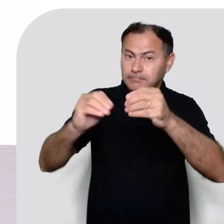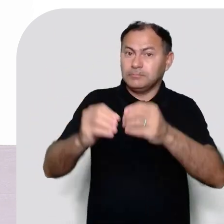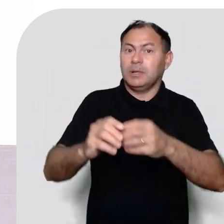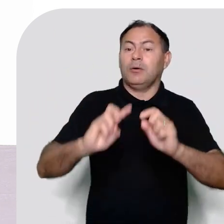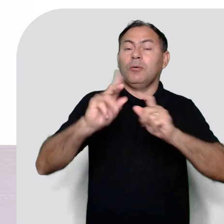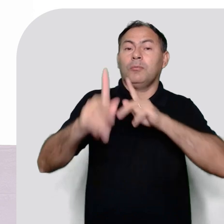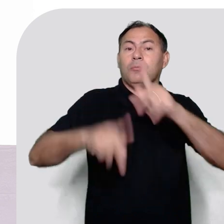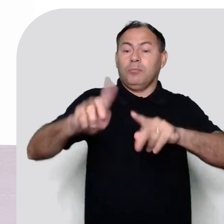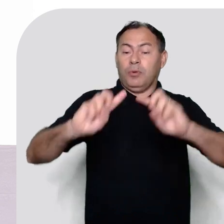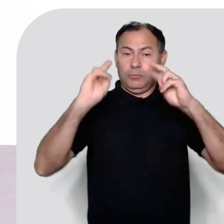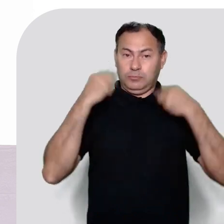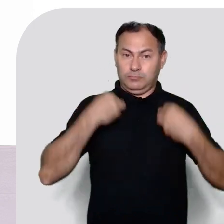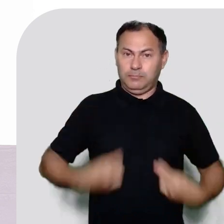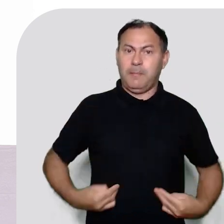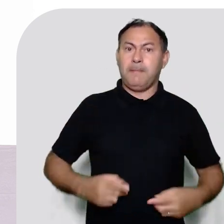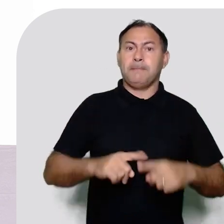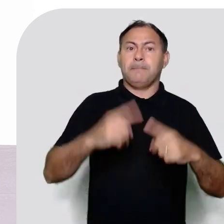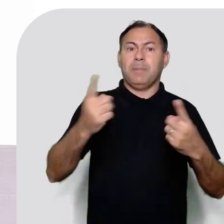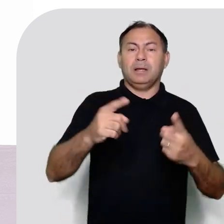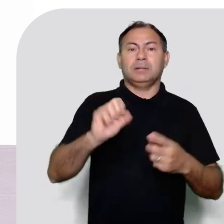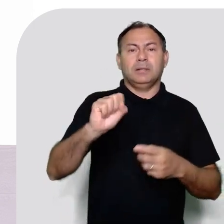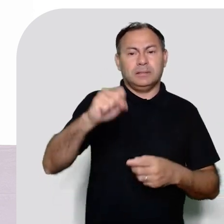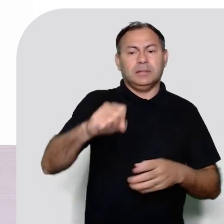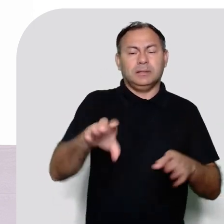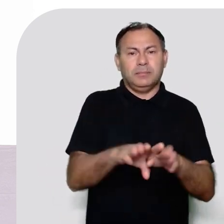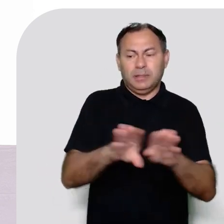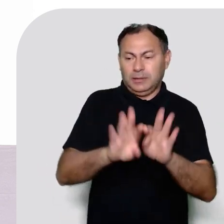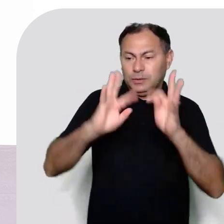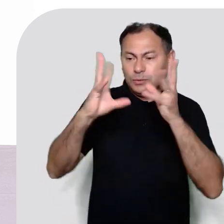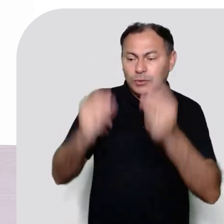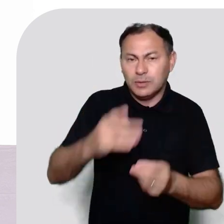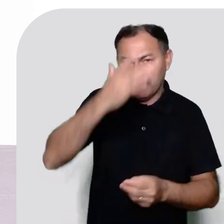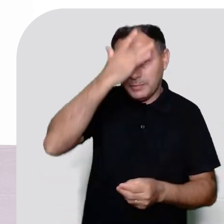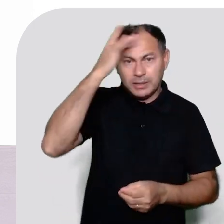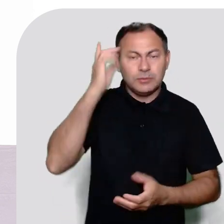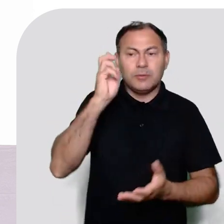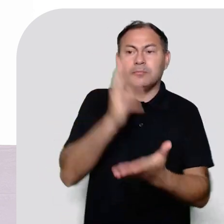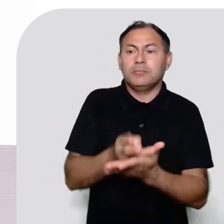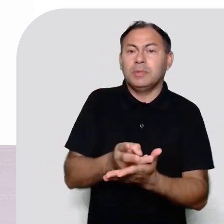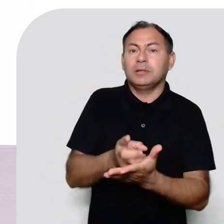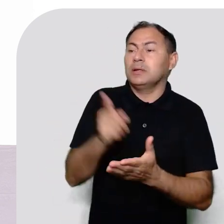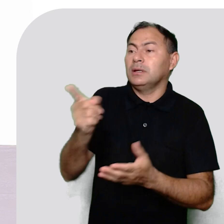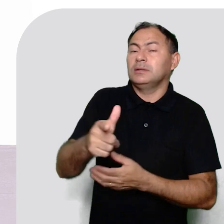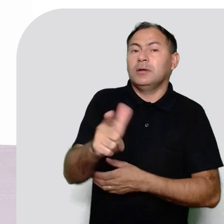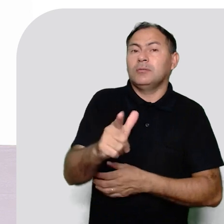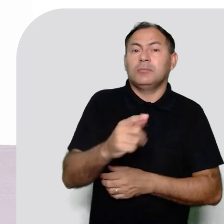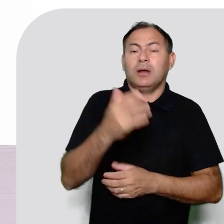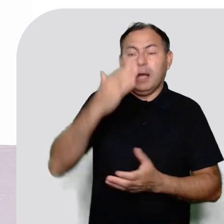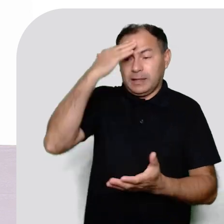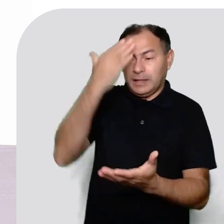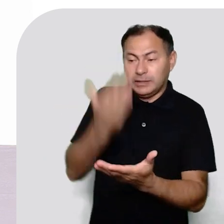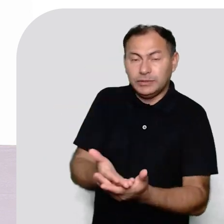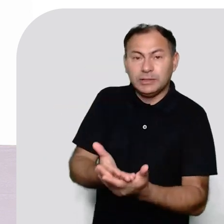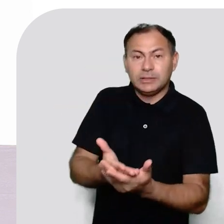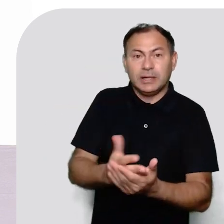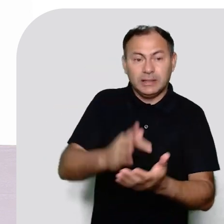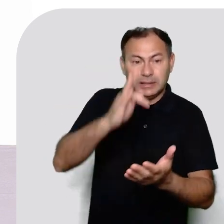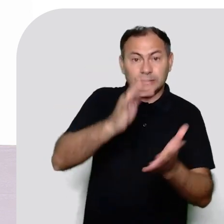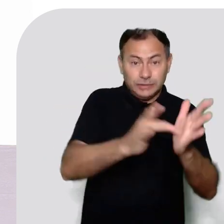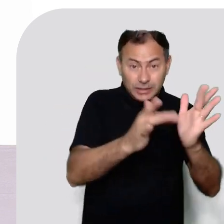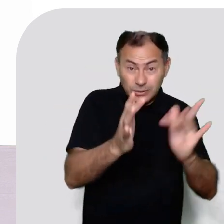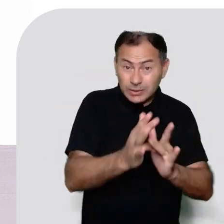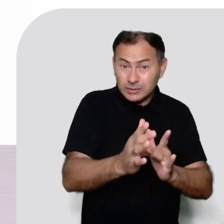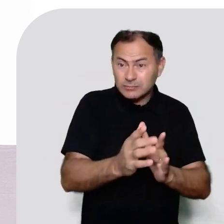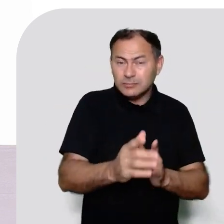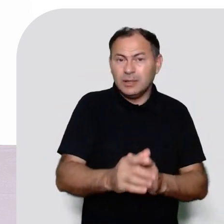à humanidade. Mas assim como todo homem, mesmo aquele que não professa a fé em Jesus